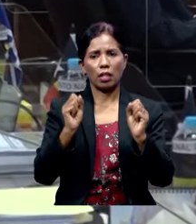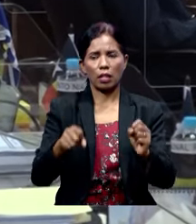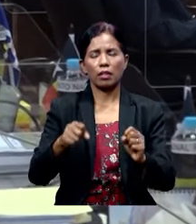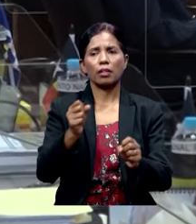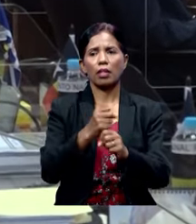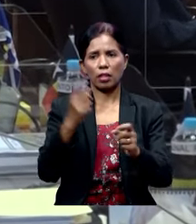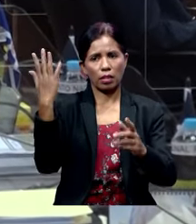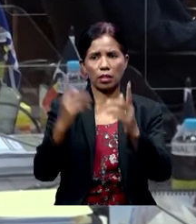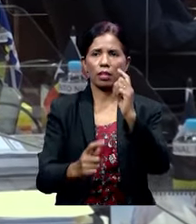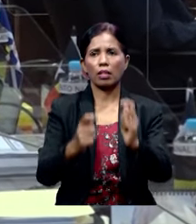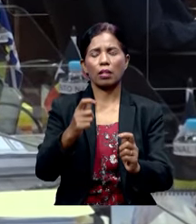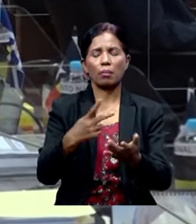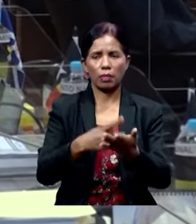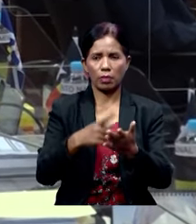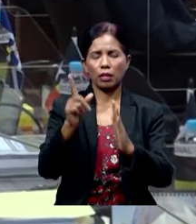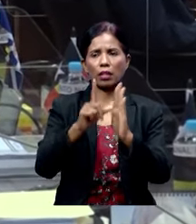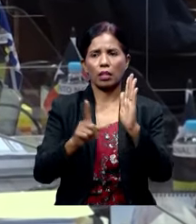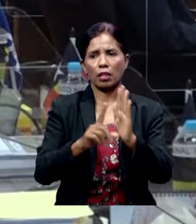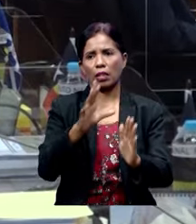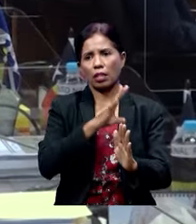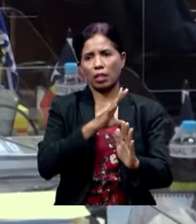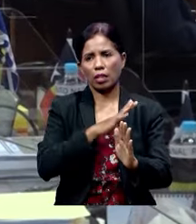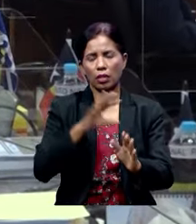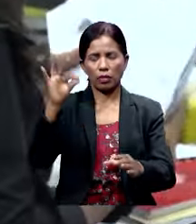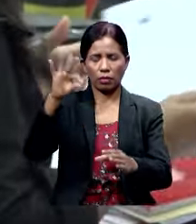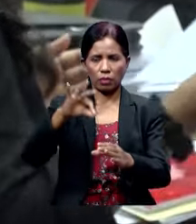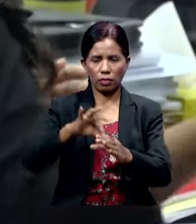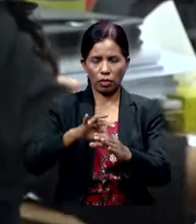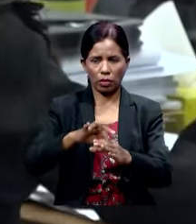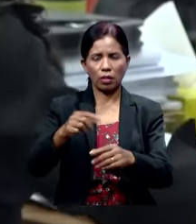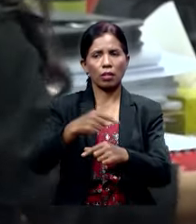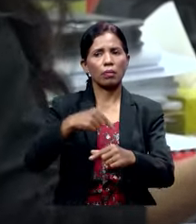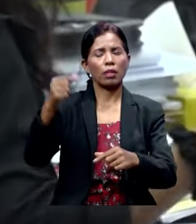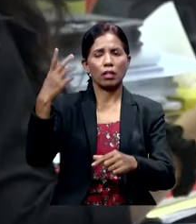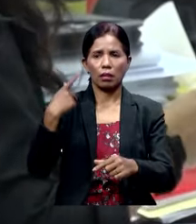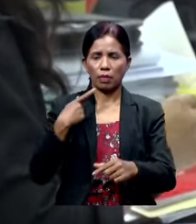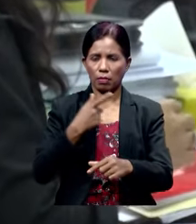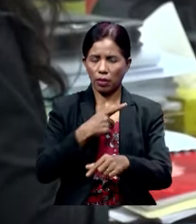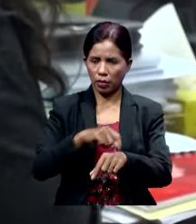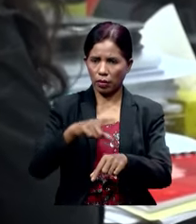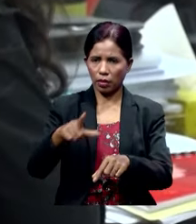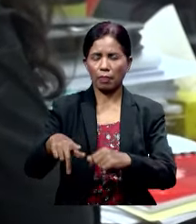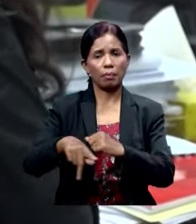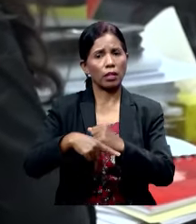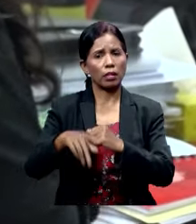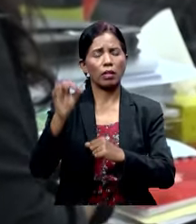tribunal, tamba proposta leine, hang date atu halo votasang final global ia parlamento. Bankada